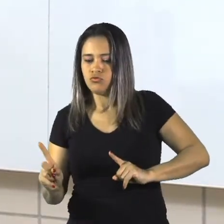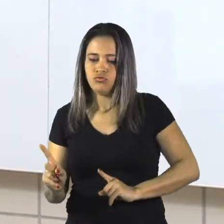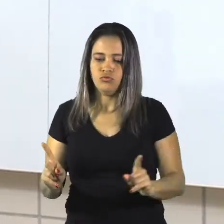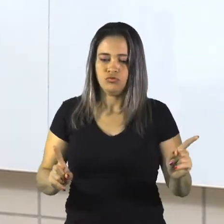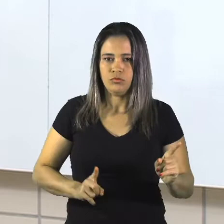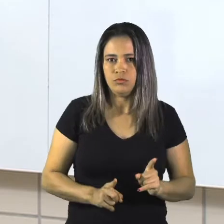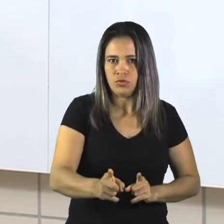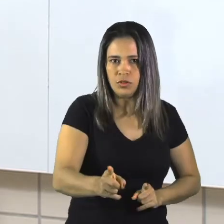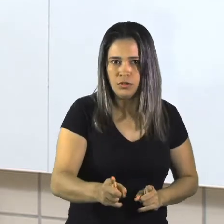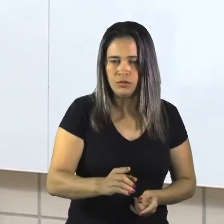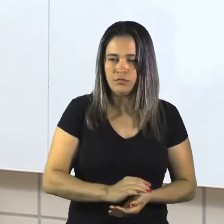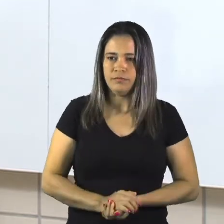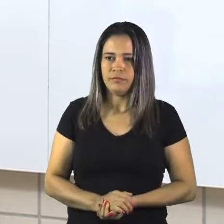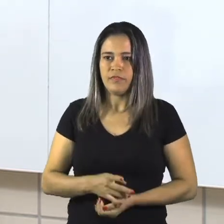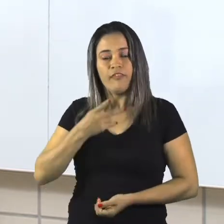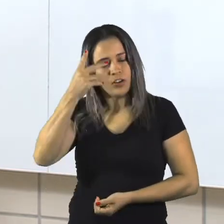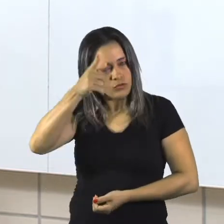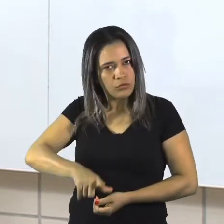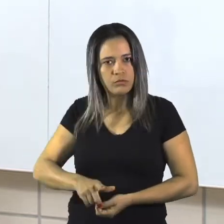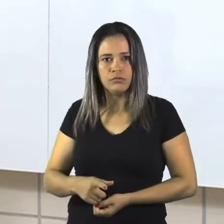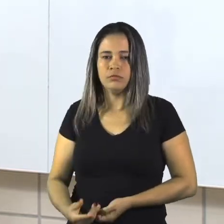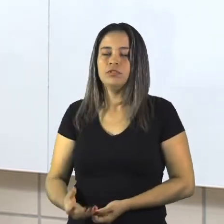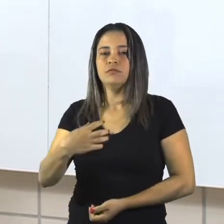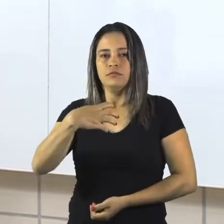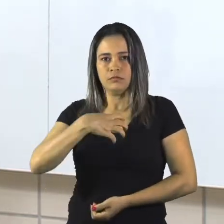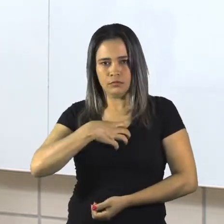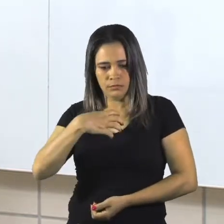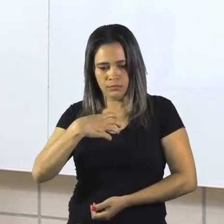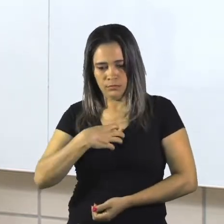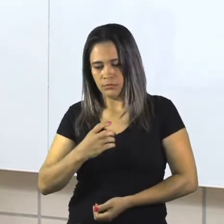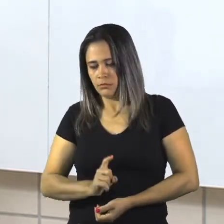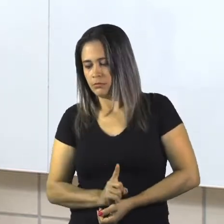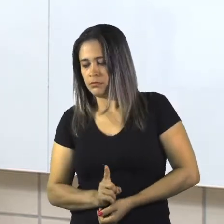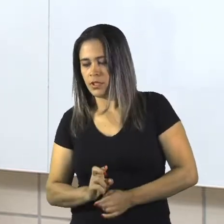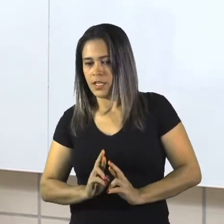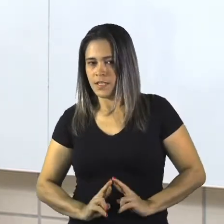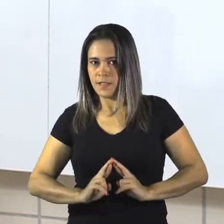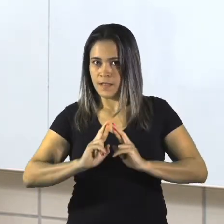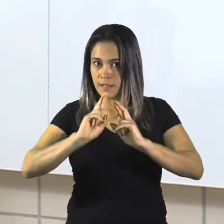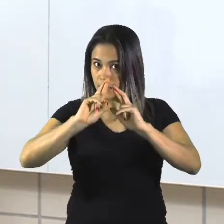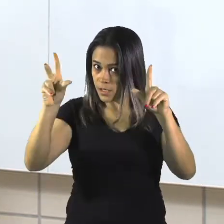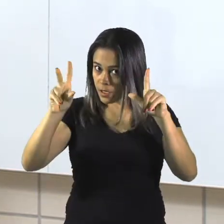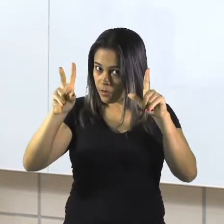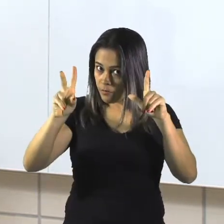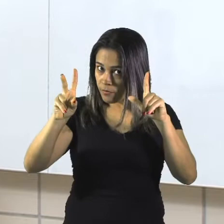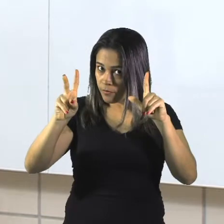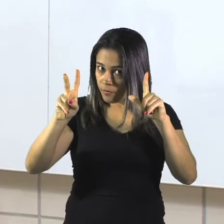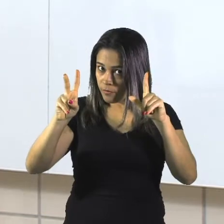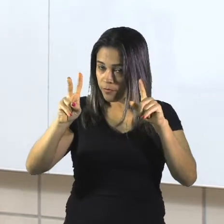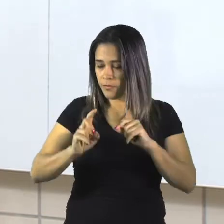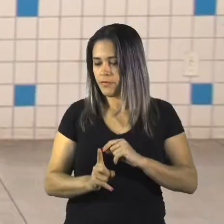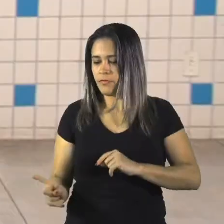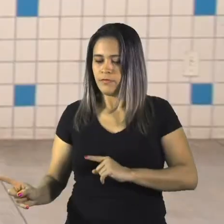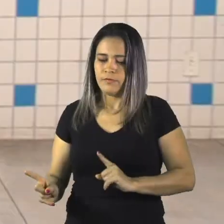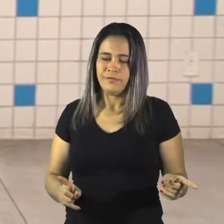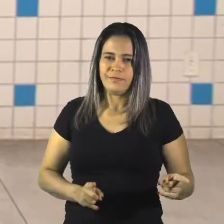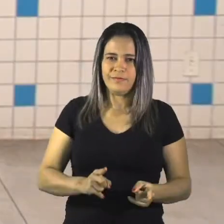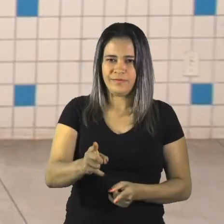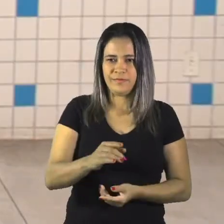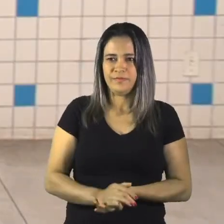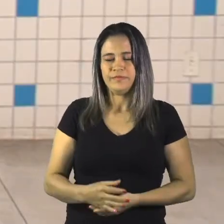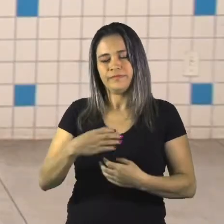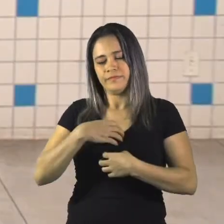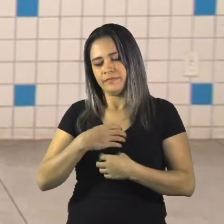de direção. Fala mais uma vez aí que eu quero ouvir vocês. Sentido. Isso.